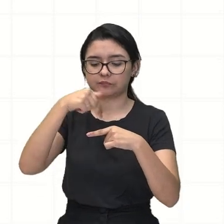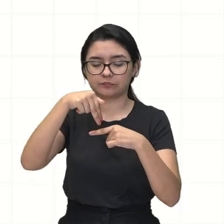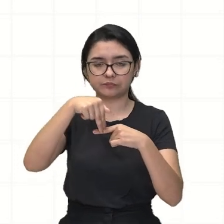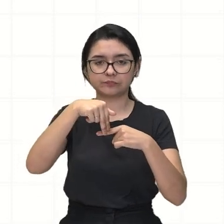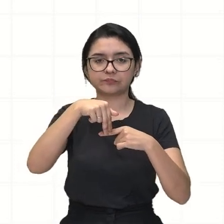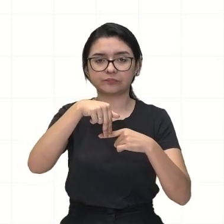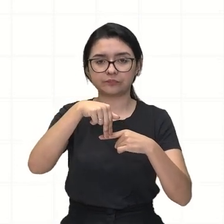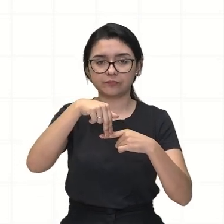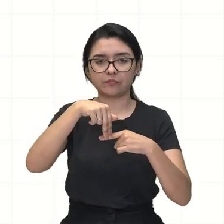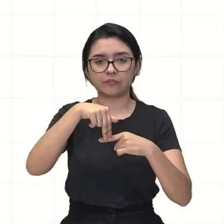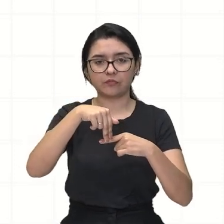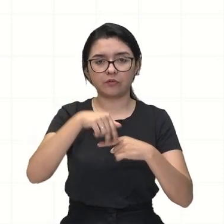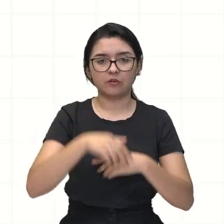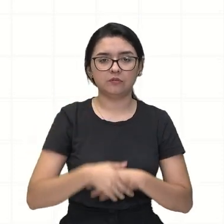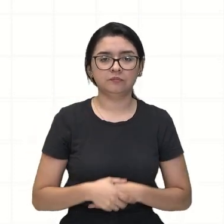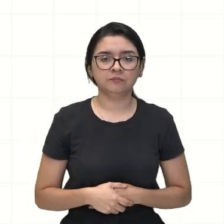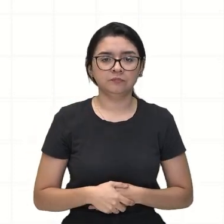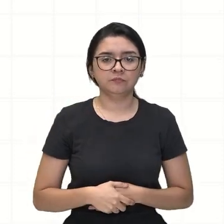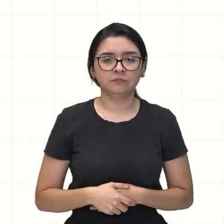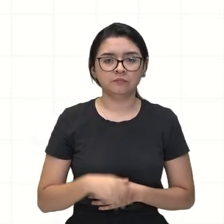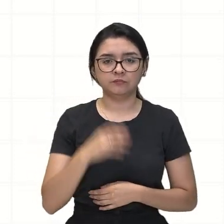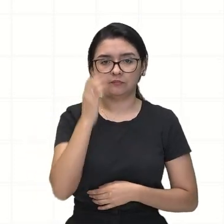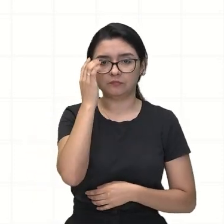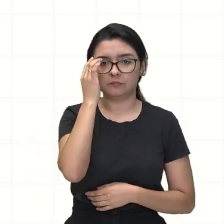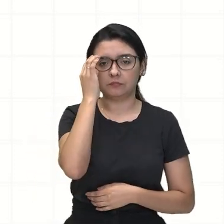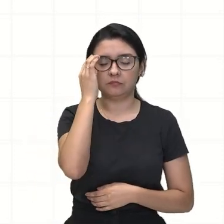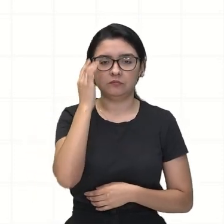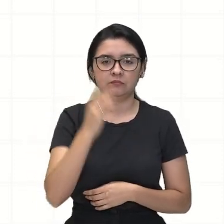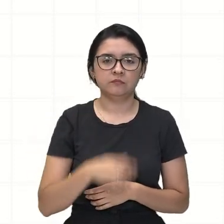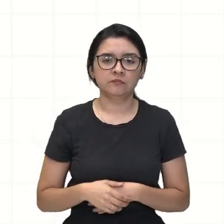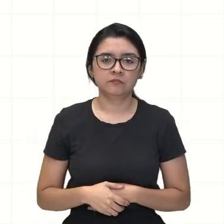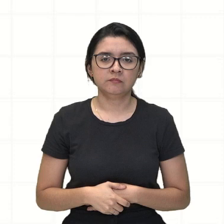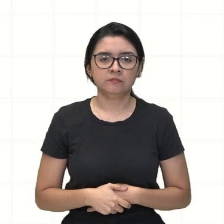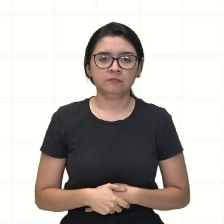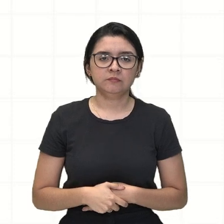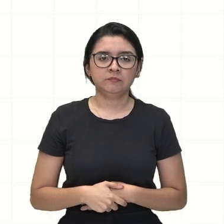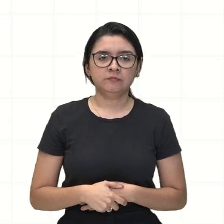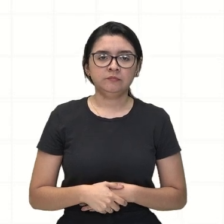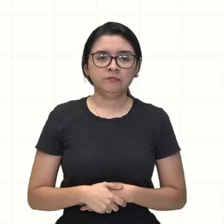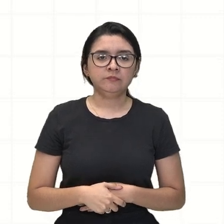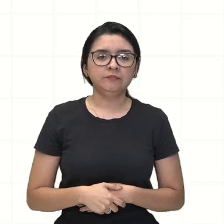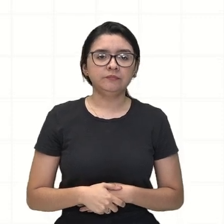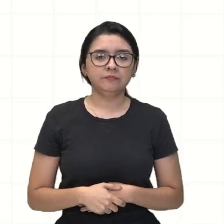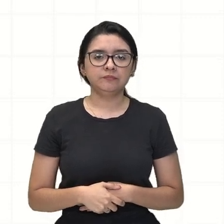Ao valor do numerador. Vou pegar aqui um.